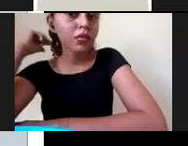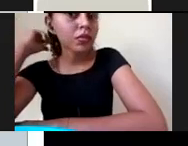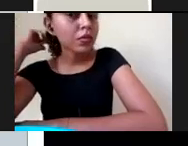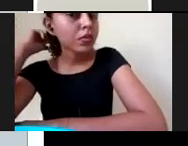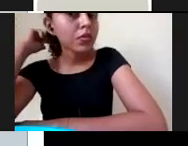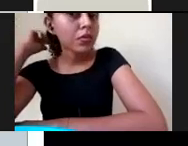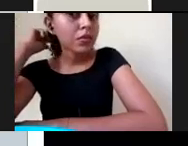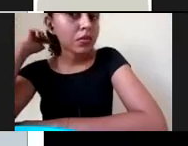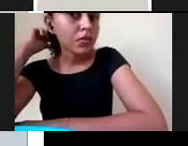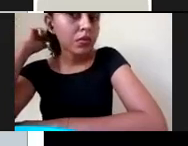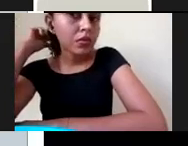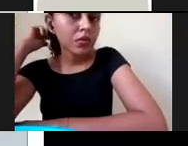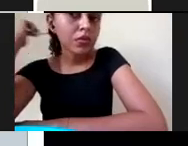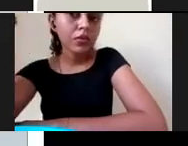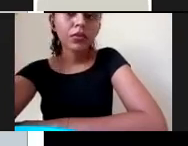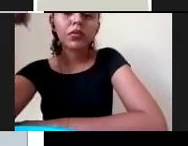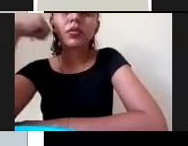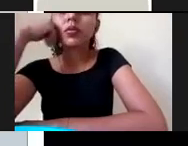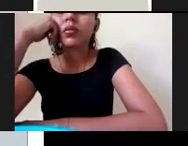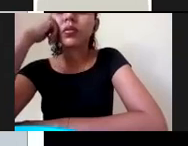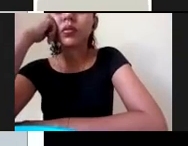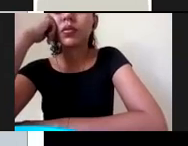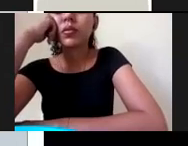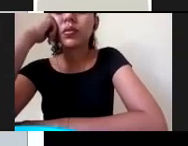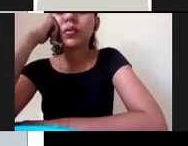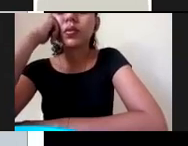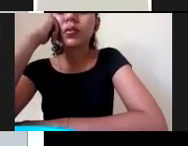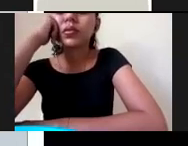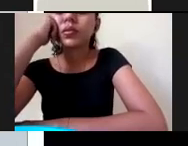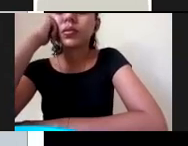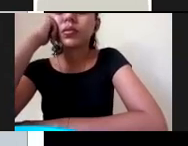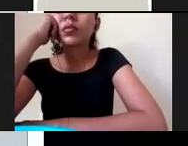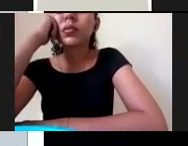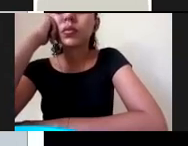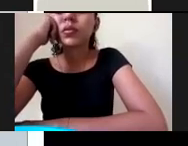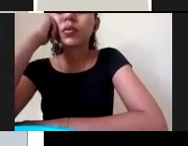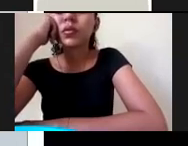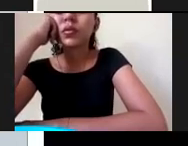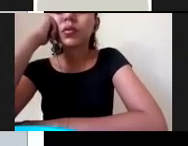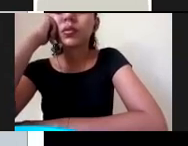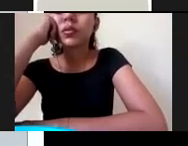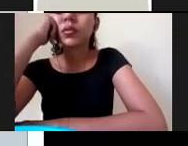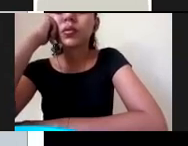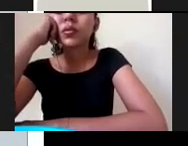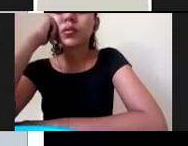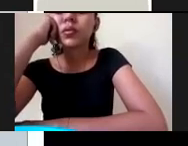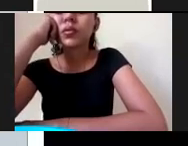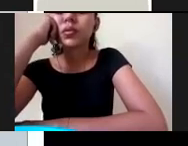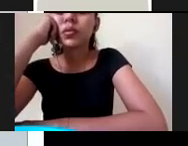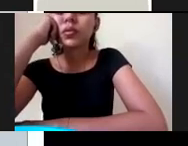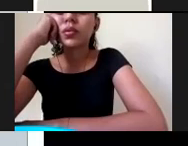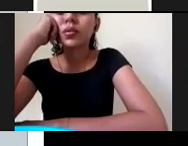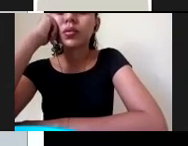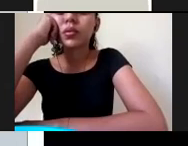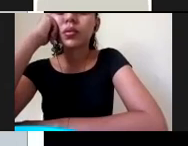miose. Então, se vocês não conhecem, eu vou mandar para vocês vários materiais que tem